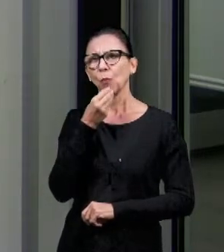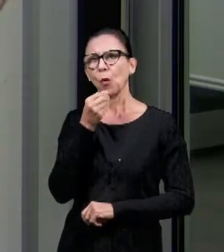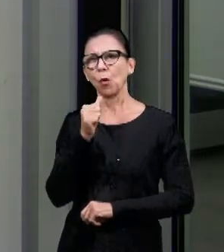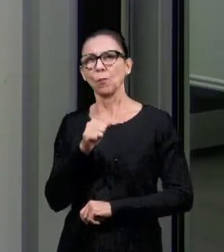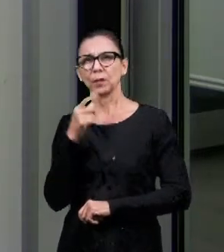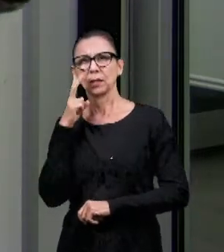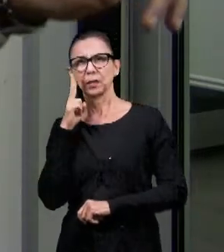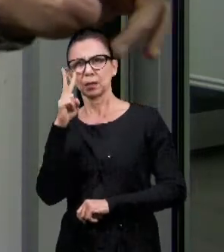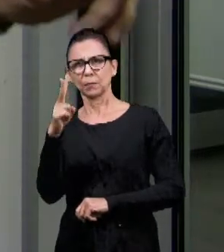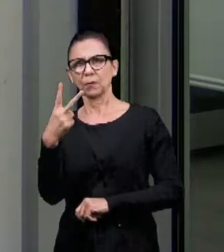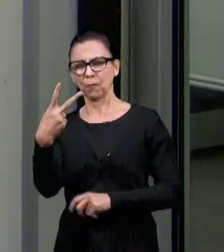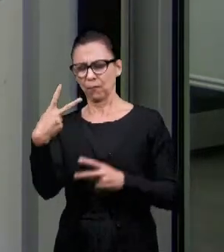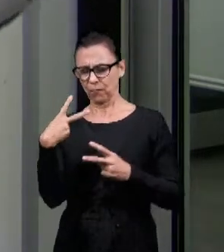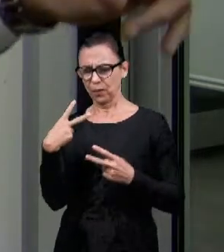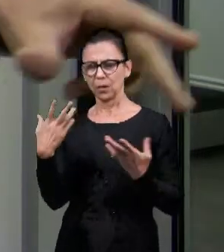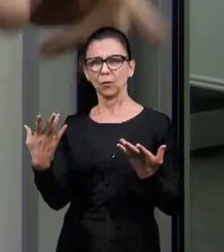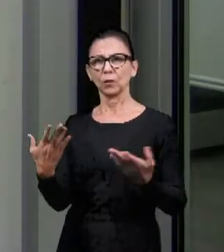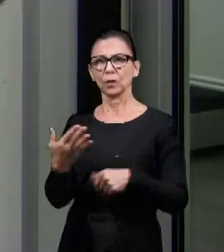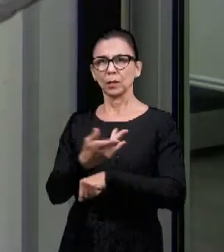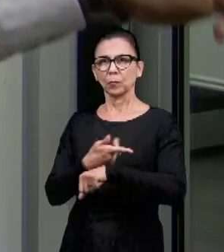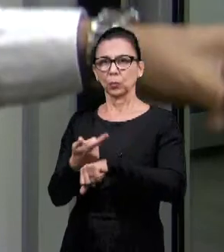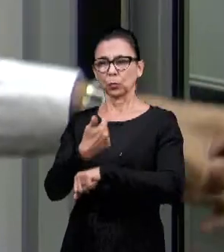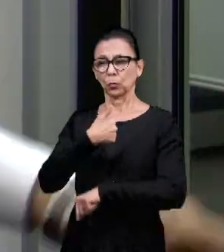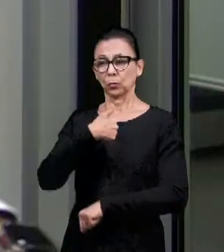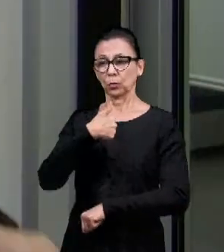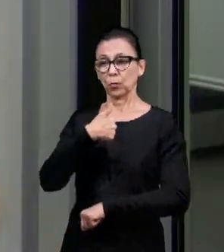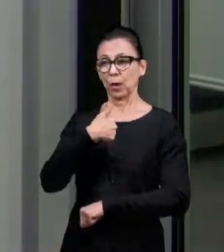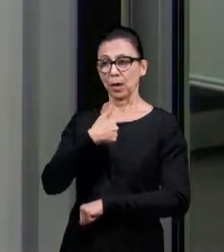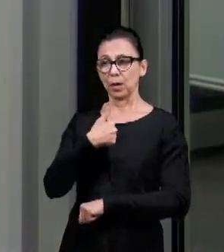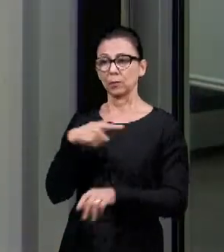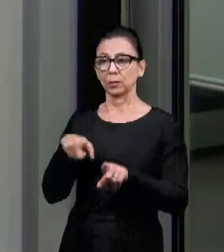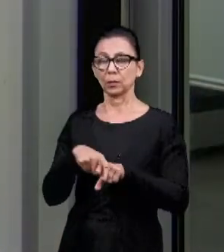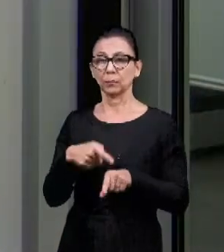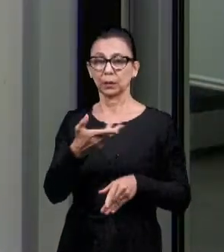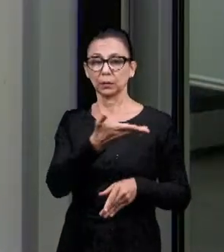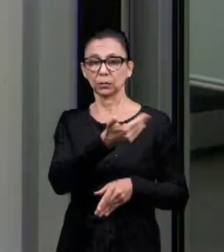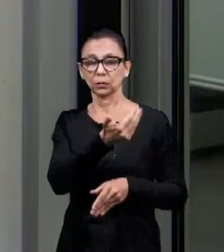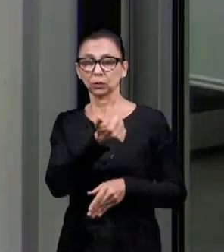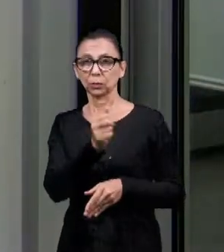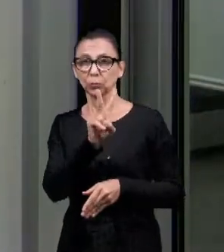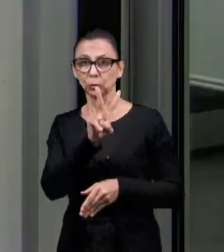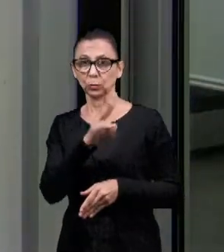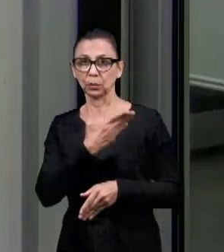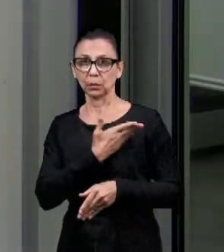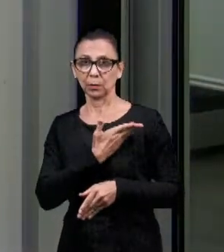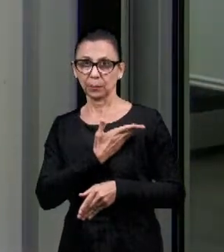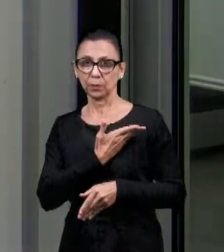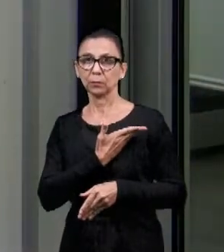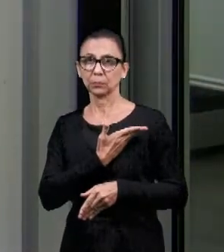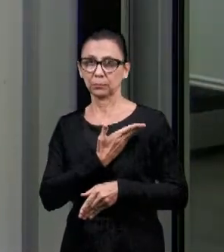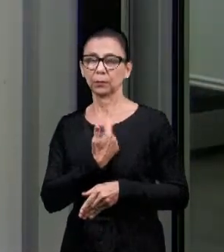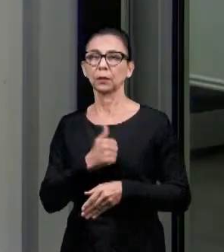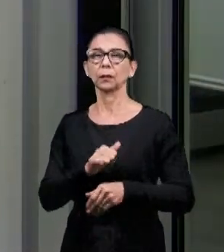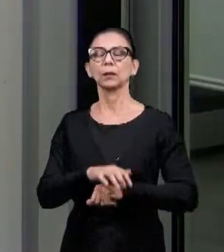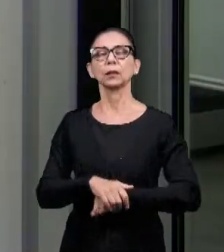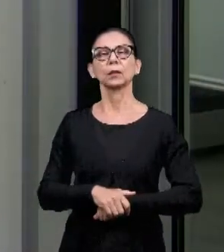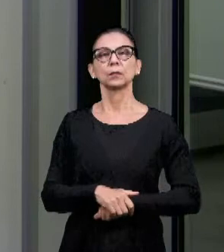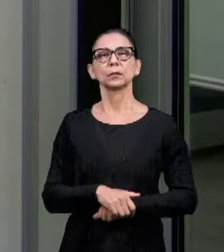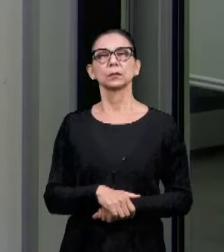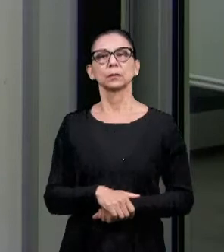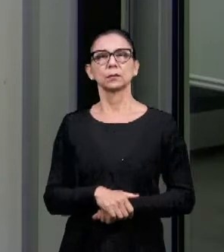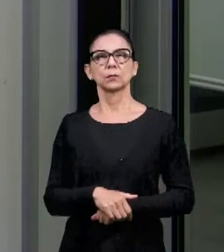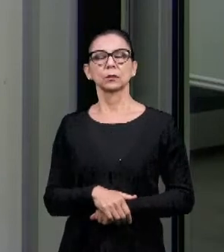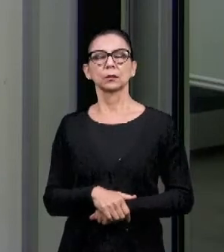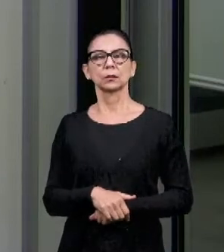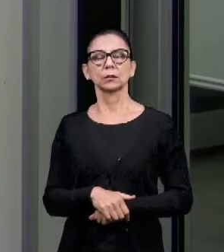Cruzeiro. Ele conseguiu levar até 2 colegas meus que jogaram até no Cruzeiro. Um foi até jogou também no Flamengo e tudo,